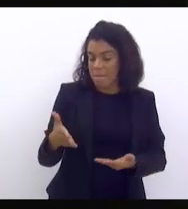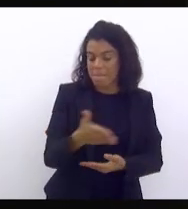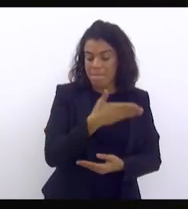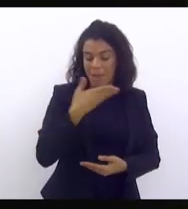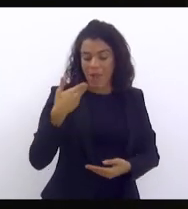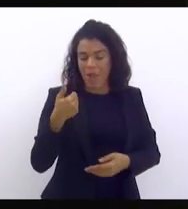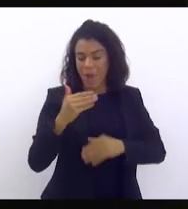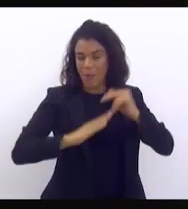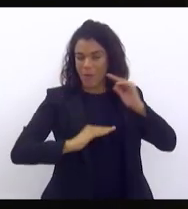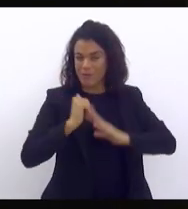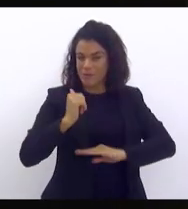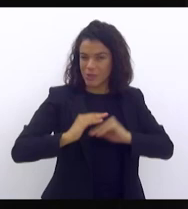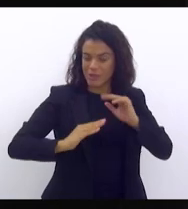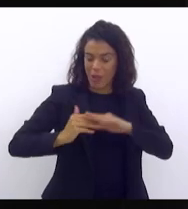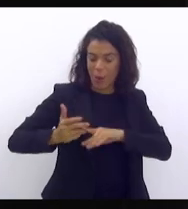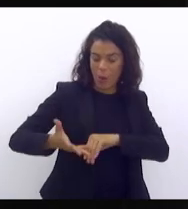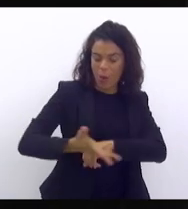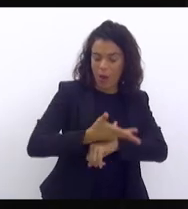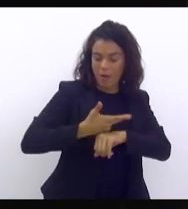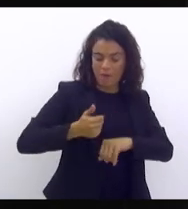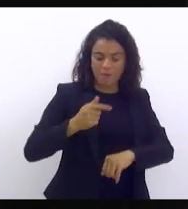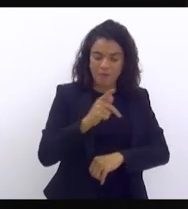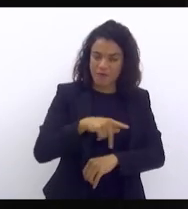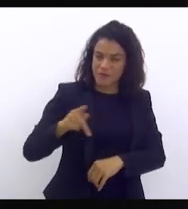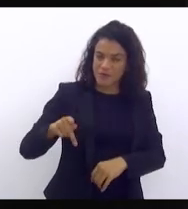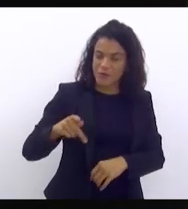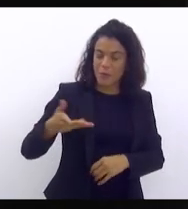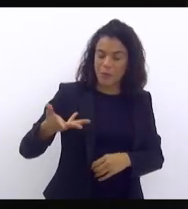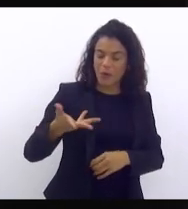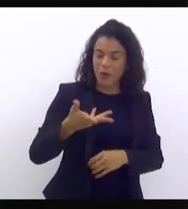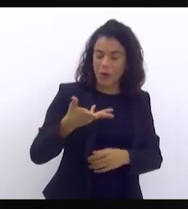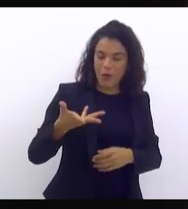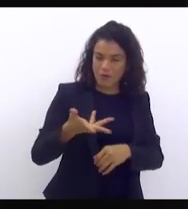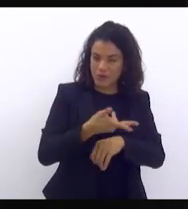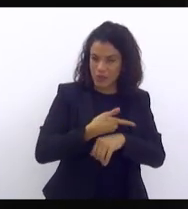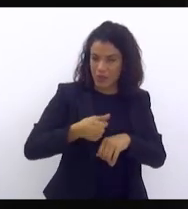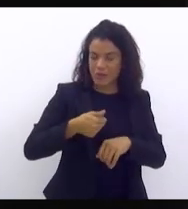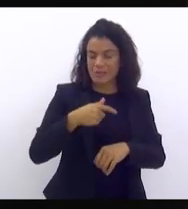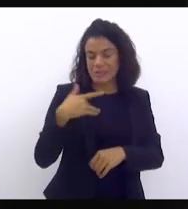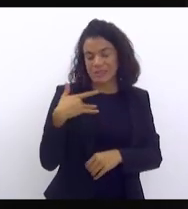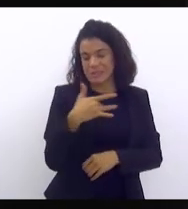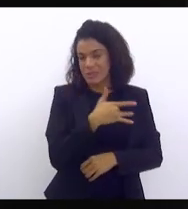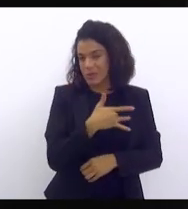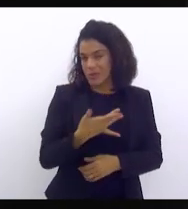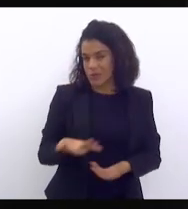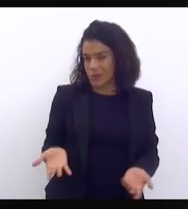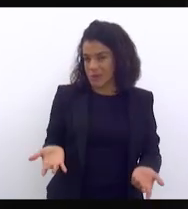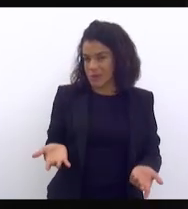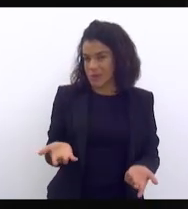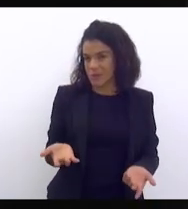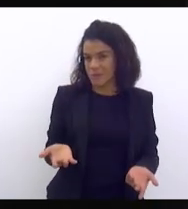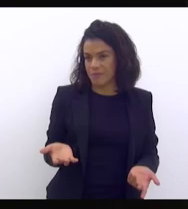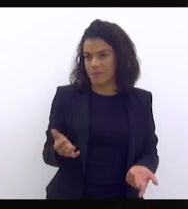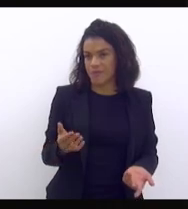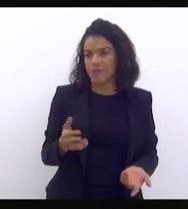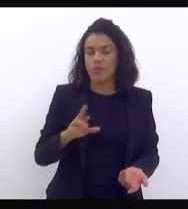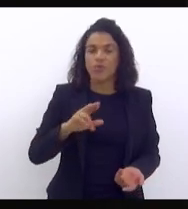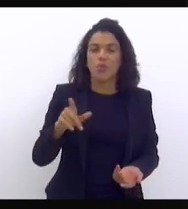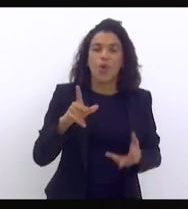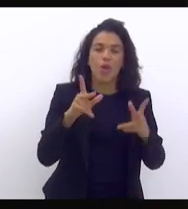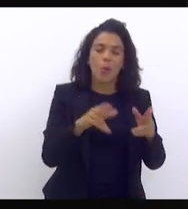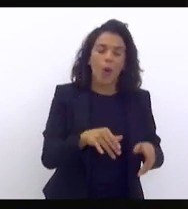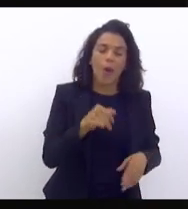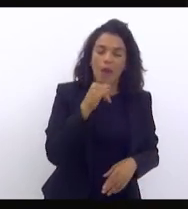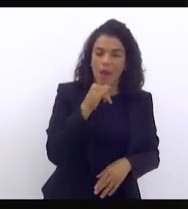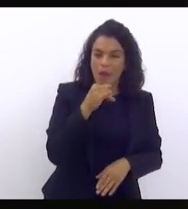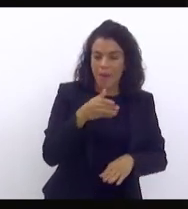profissional de saúde, menos despesa tem no SUS. não sair fazendo hospitais como fizeram,